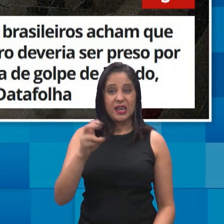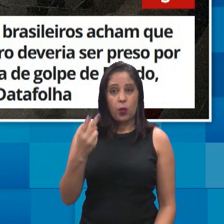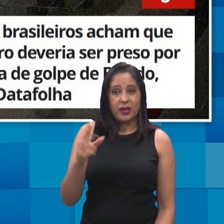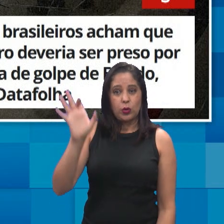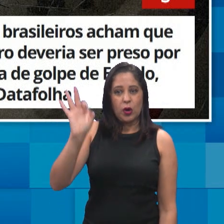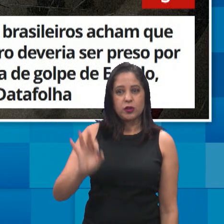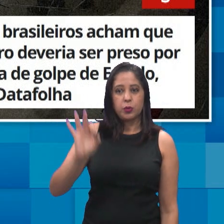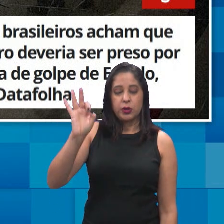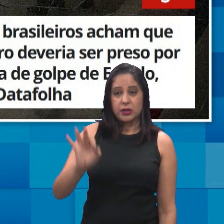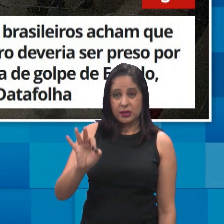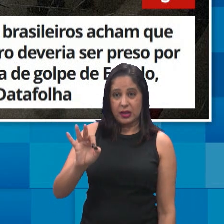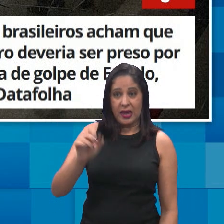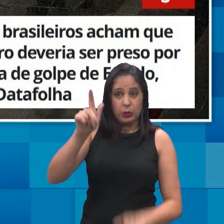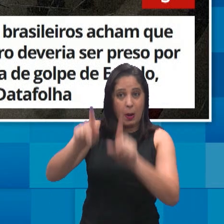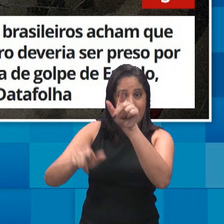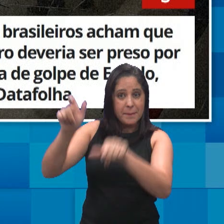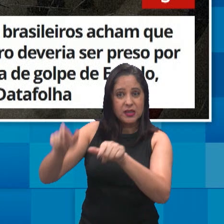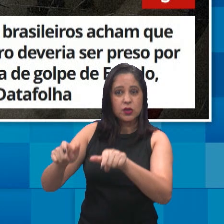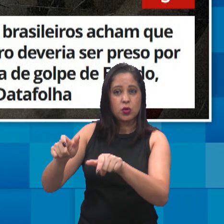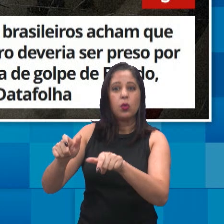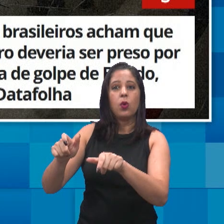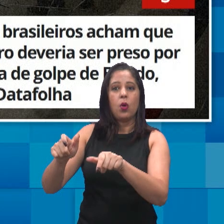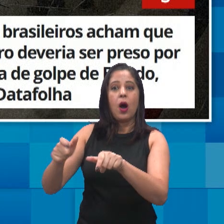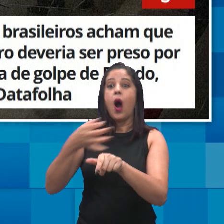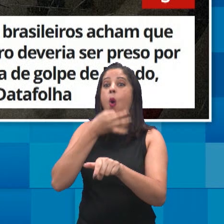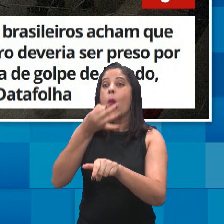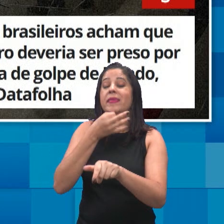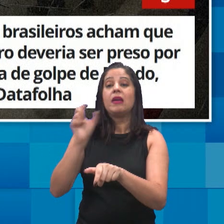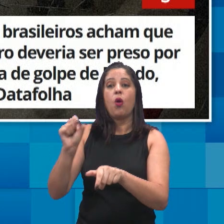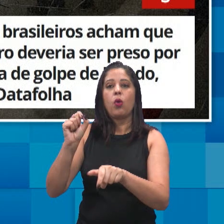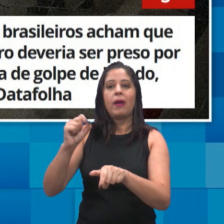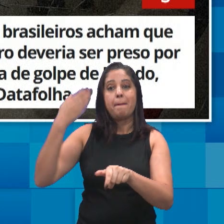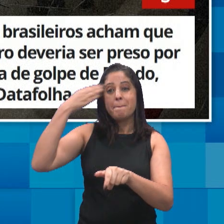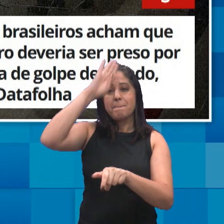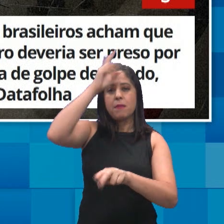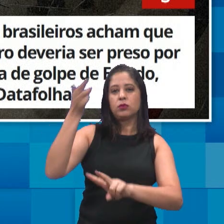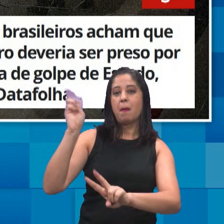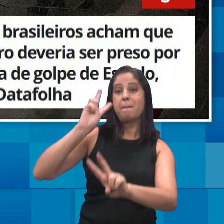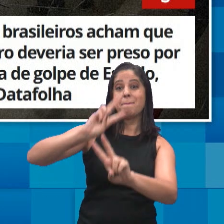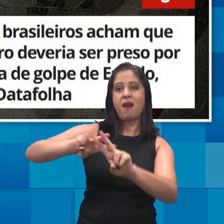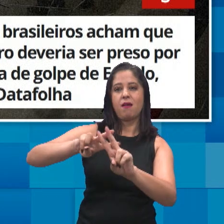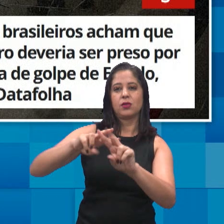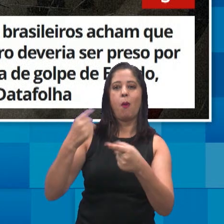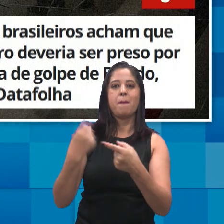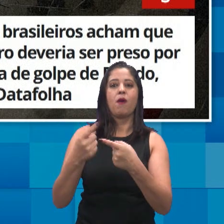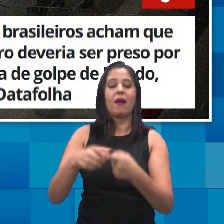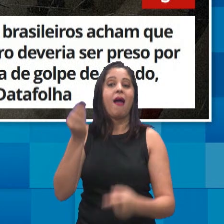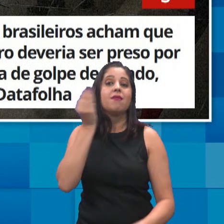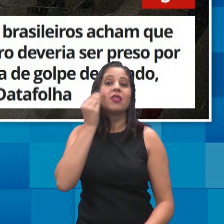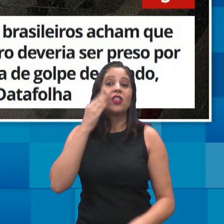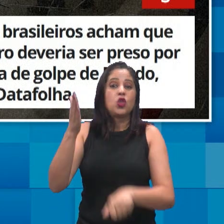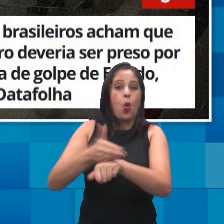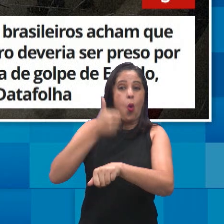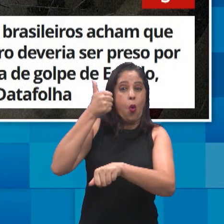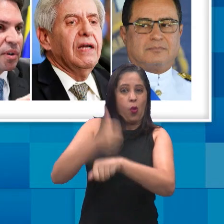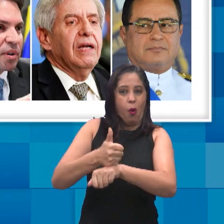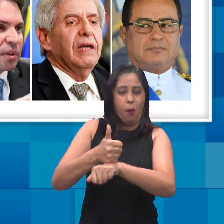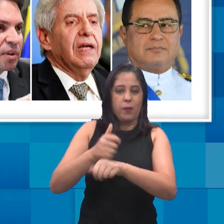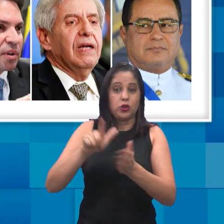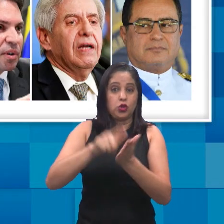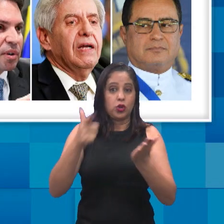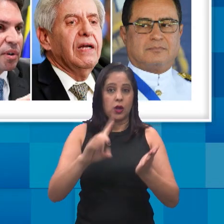52% acham que Bolsonaro deveria ser preso por tentativa de golpe de Estado, aponta o